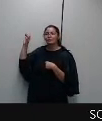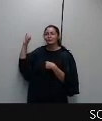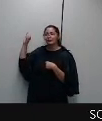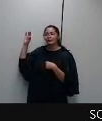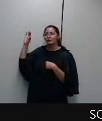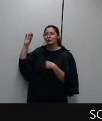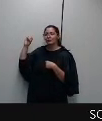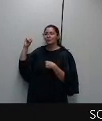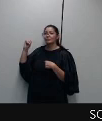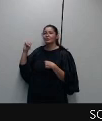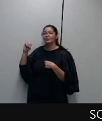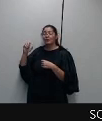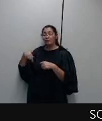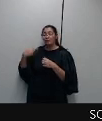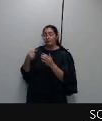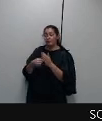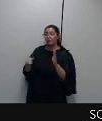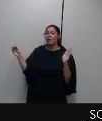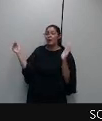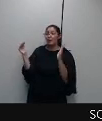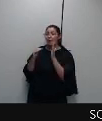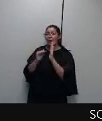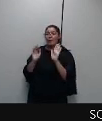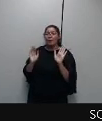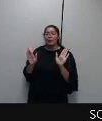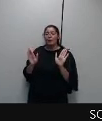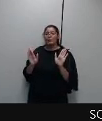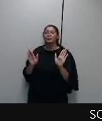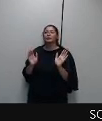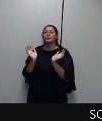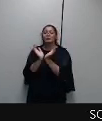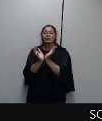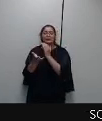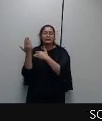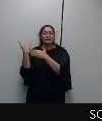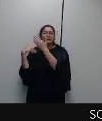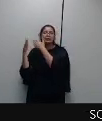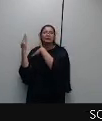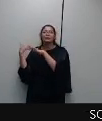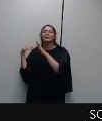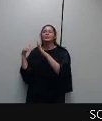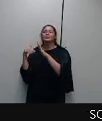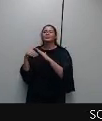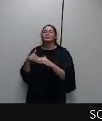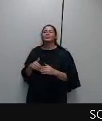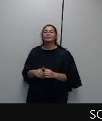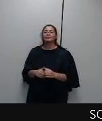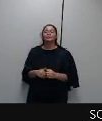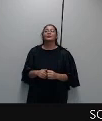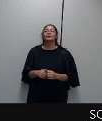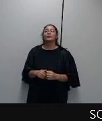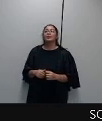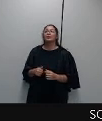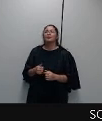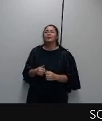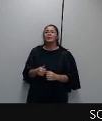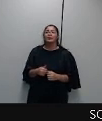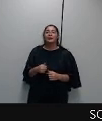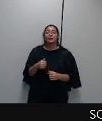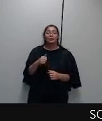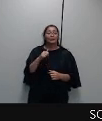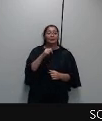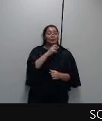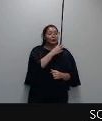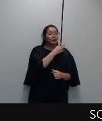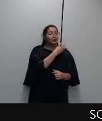último processo da assentada anterior da sessão anterior que eu e tem 43